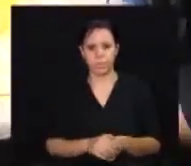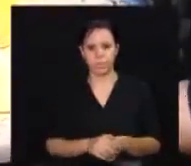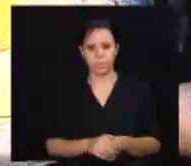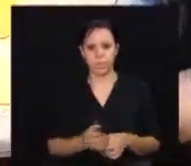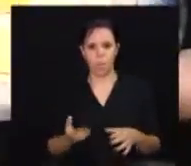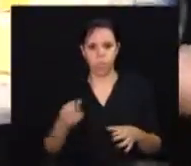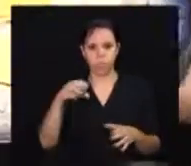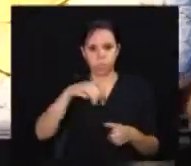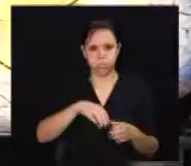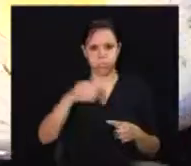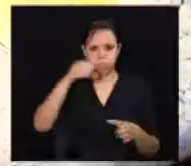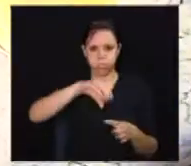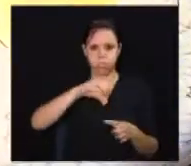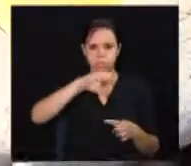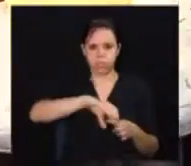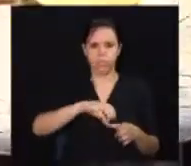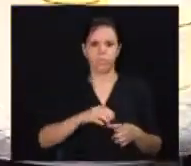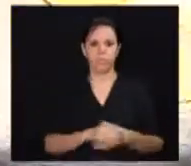cozinhar.